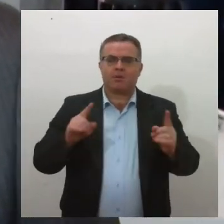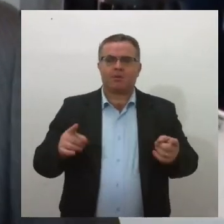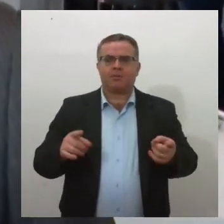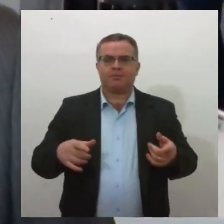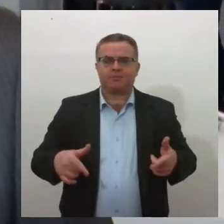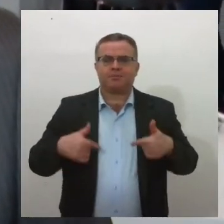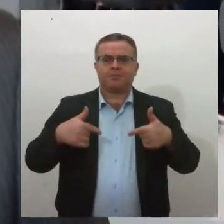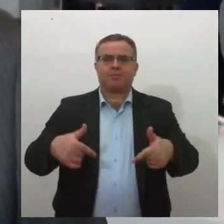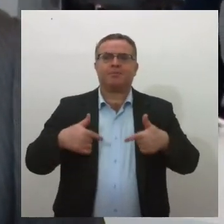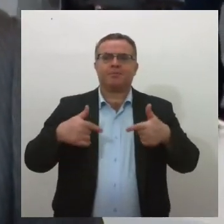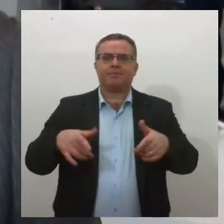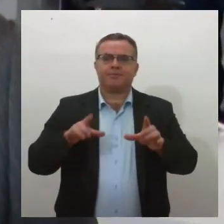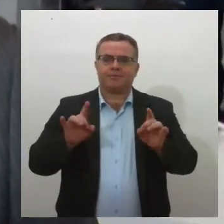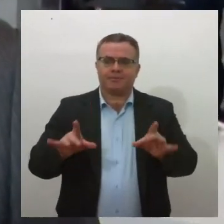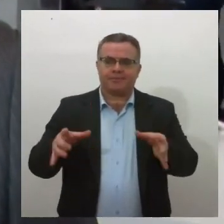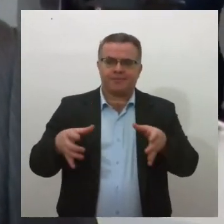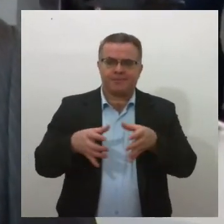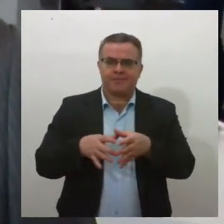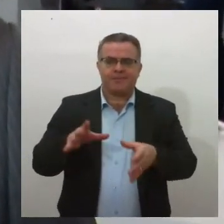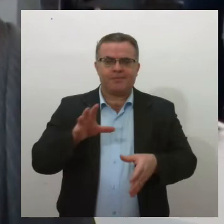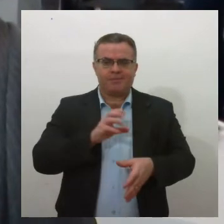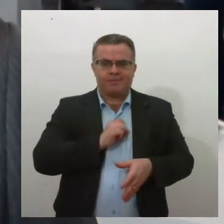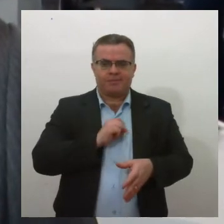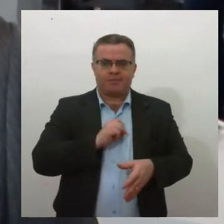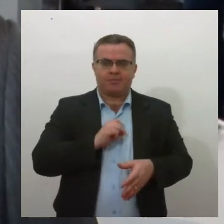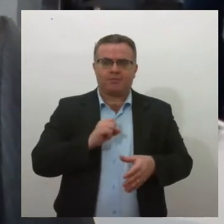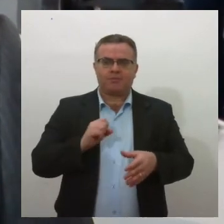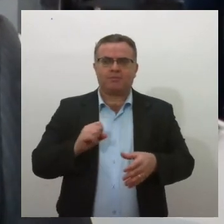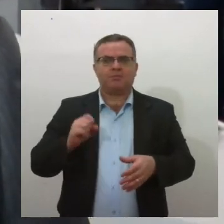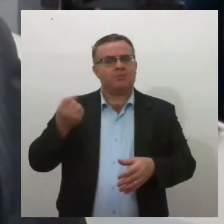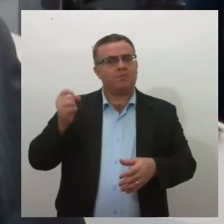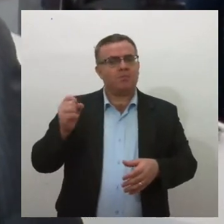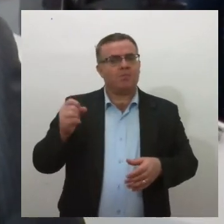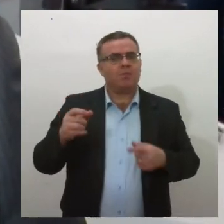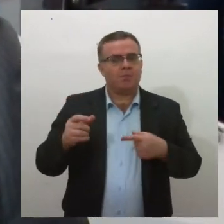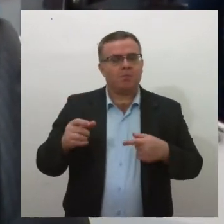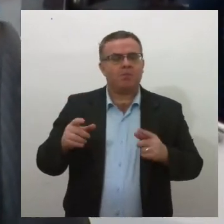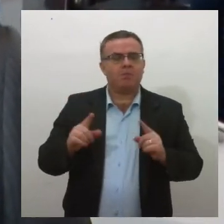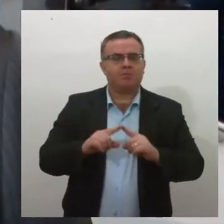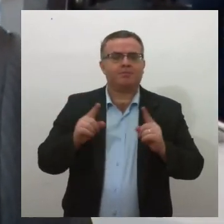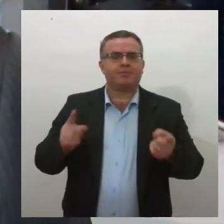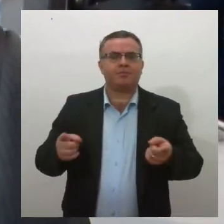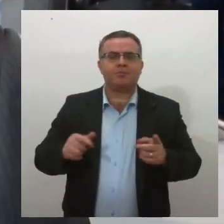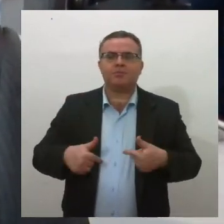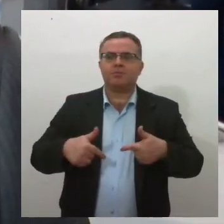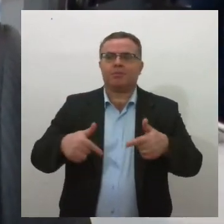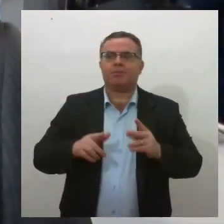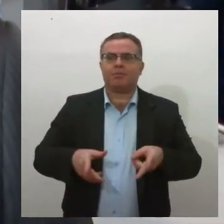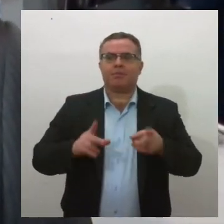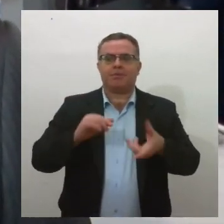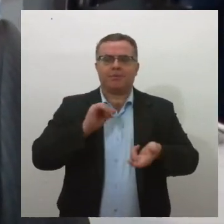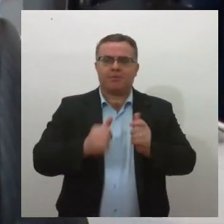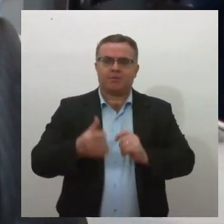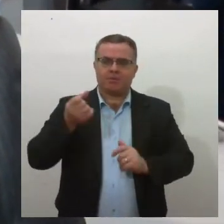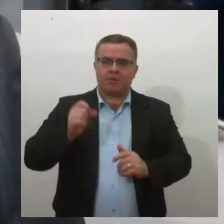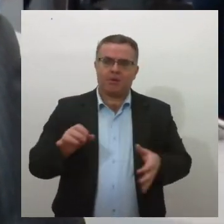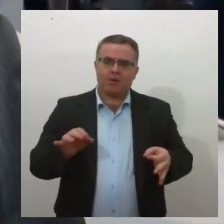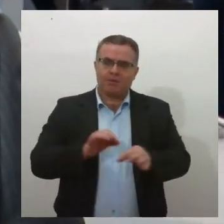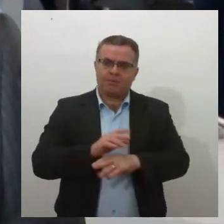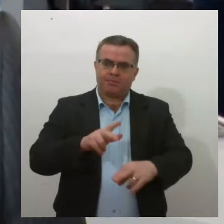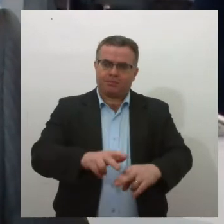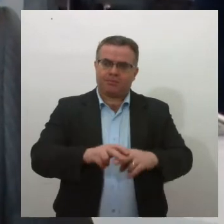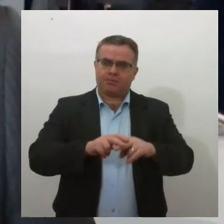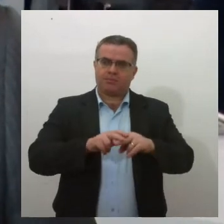cores do clube, do seu coração, que era o Clube Esportivo Sergipe, mas defendendo a bandeira do futebol sergipano. Então nós